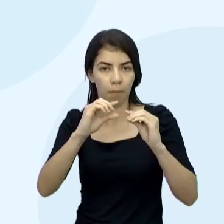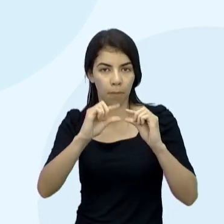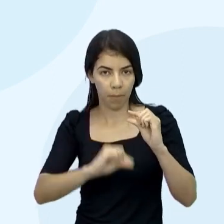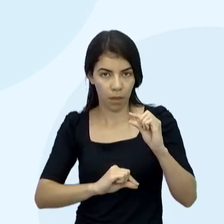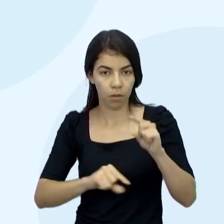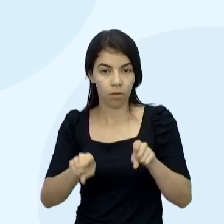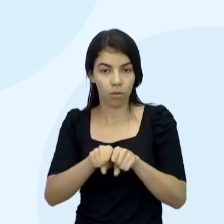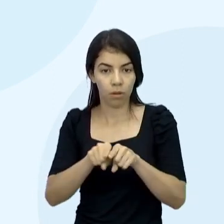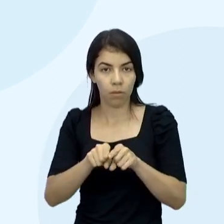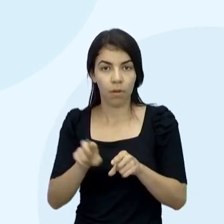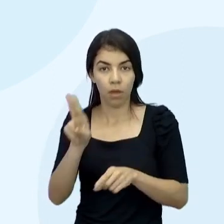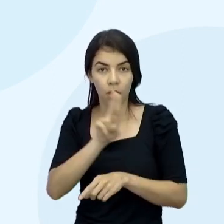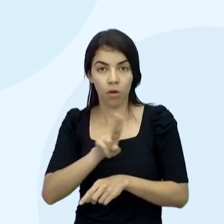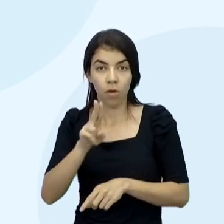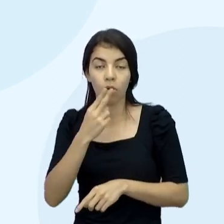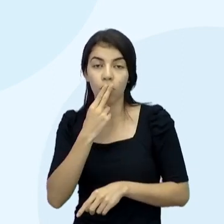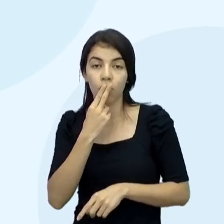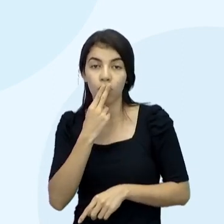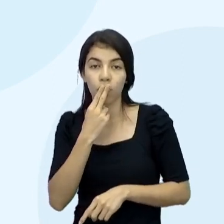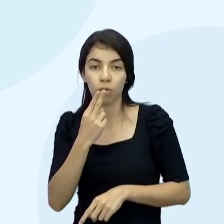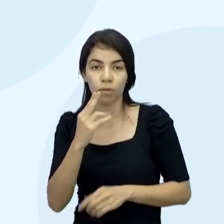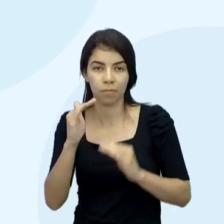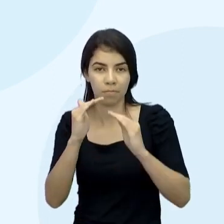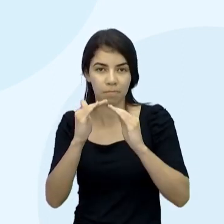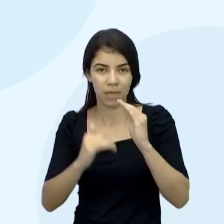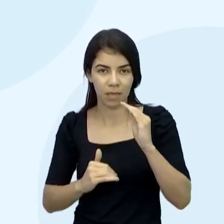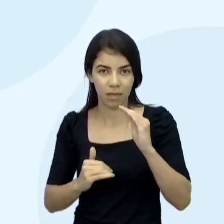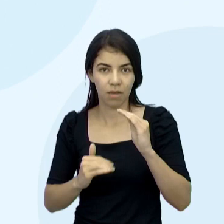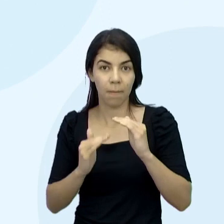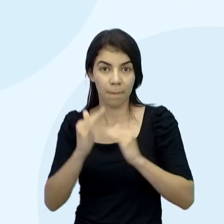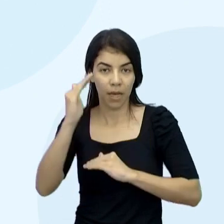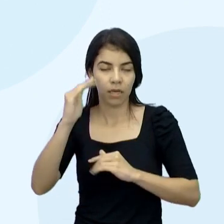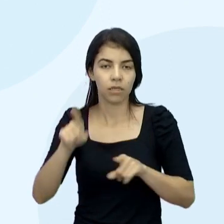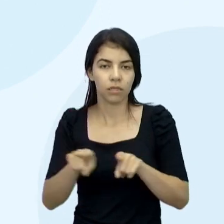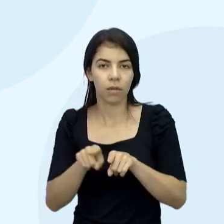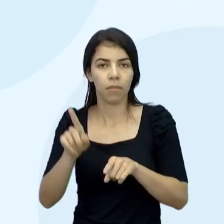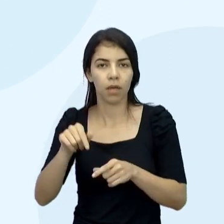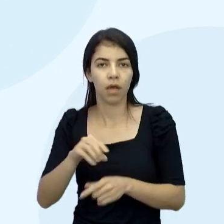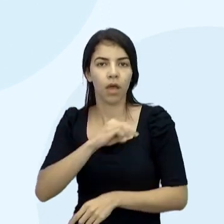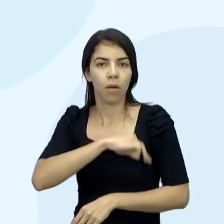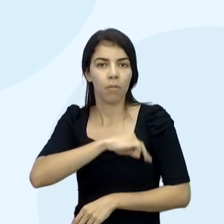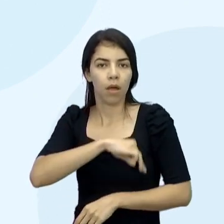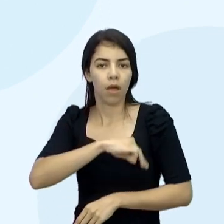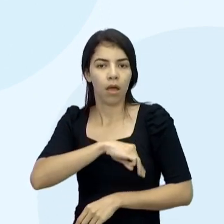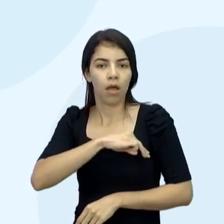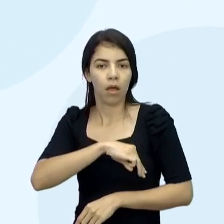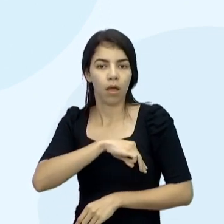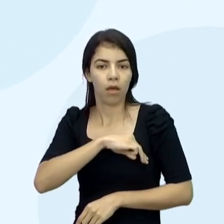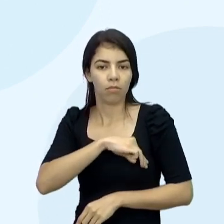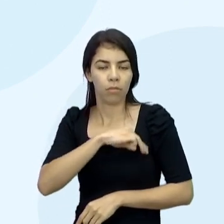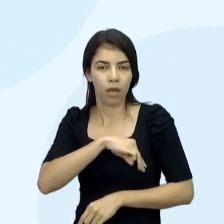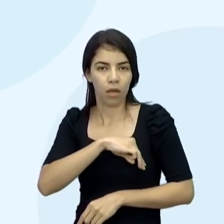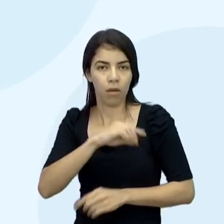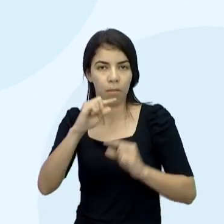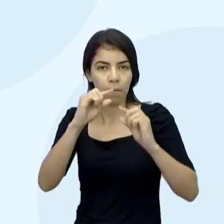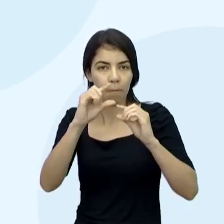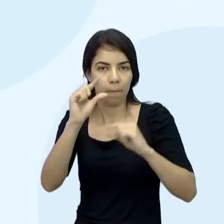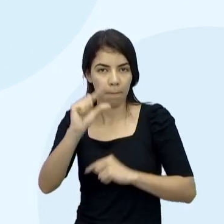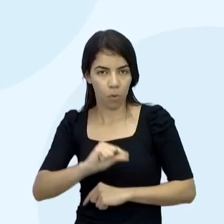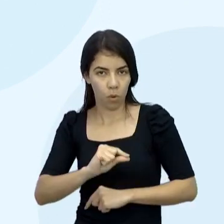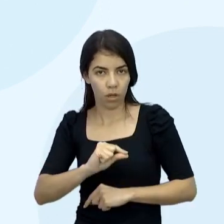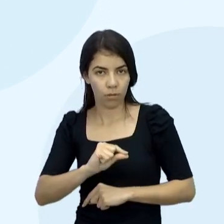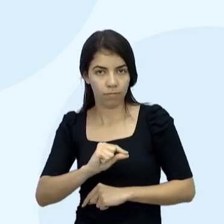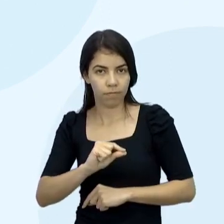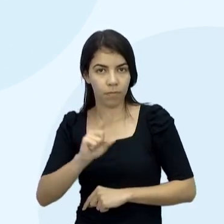E aí, quanto maior o que acontece? Quanto maior a faixa, a renda salarial dele, o consumo de cigarro, o que é?